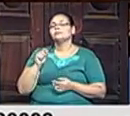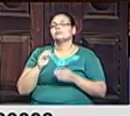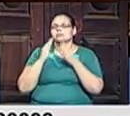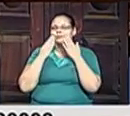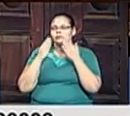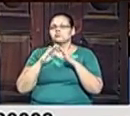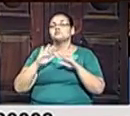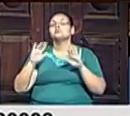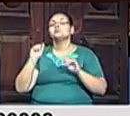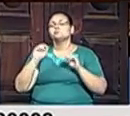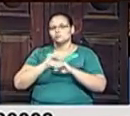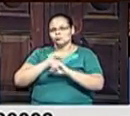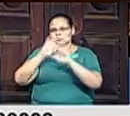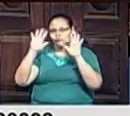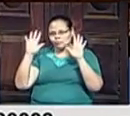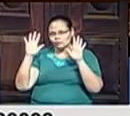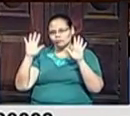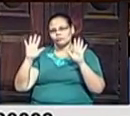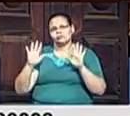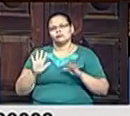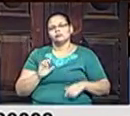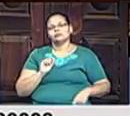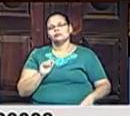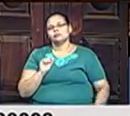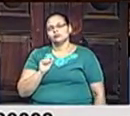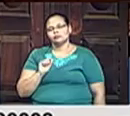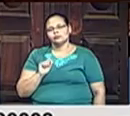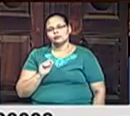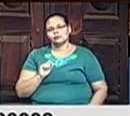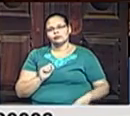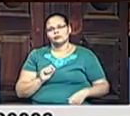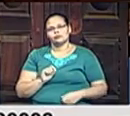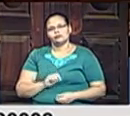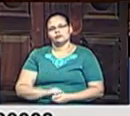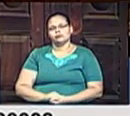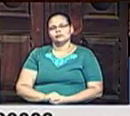revela claramente